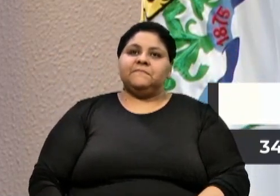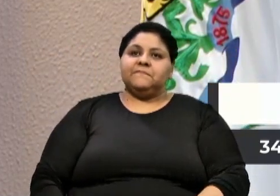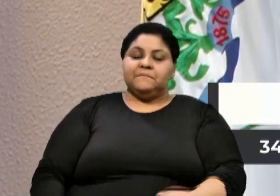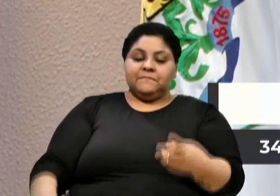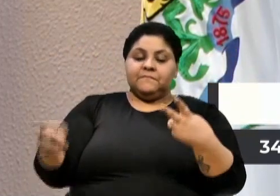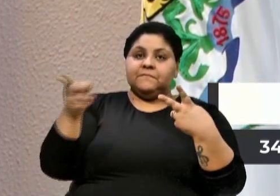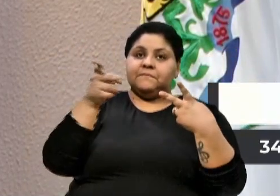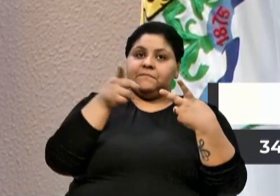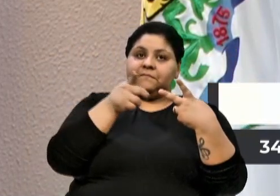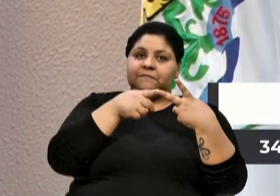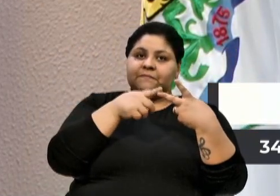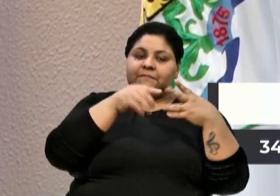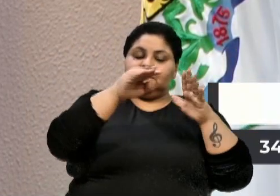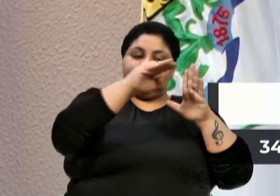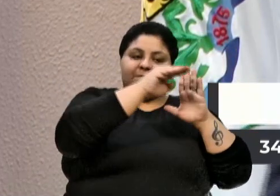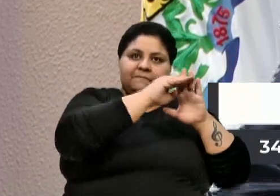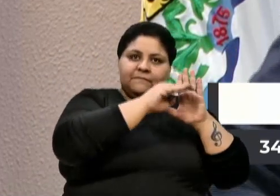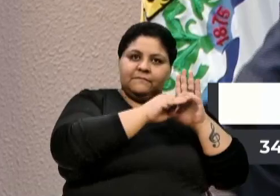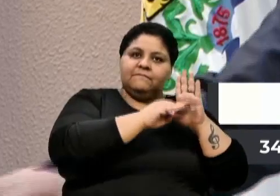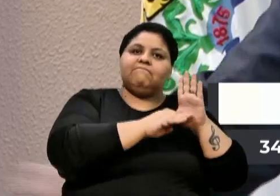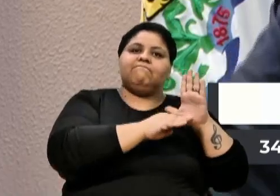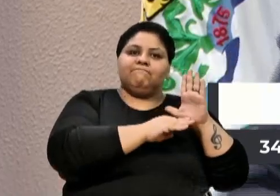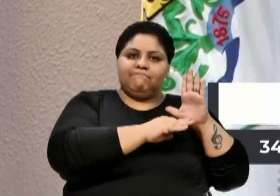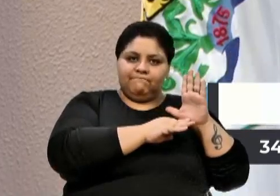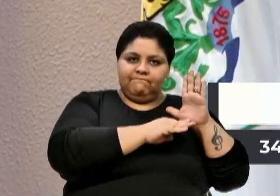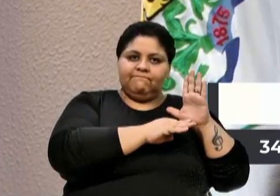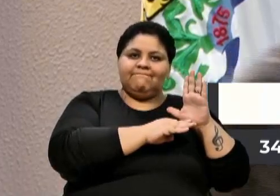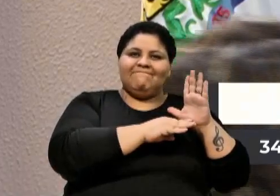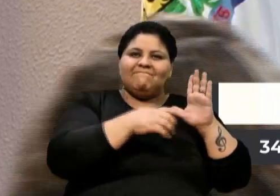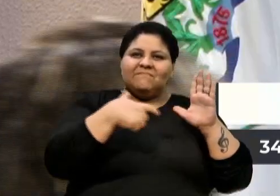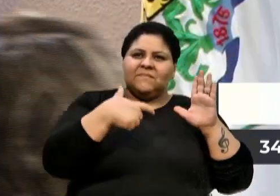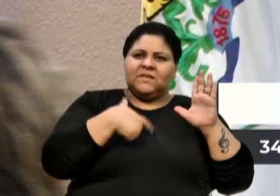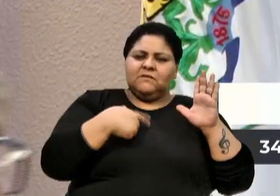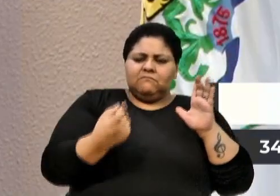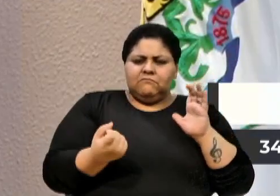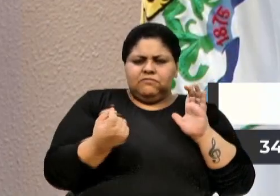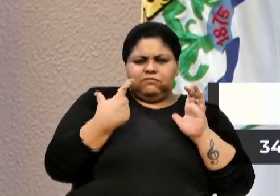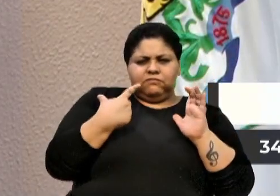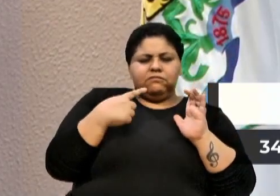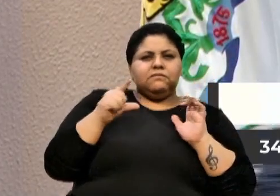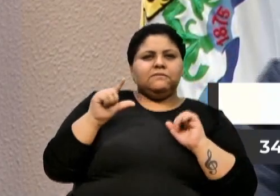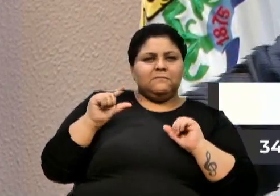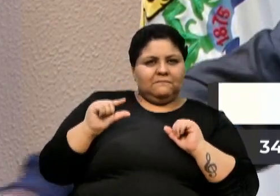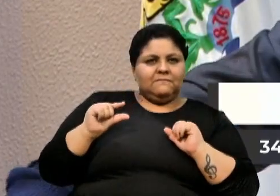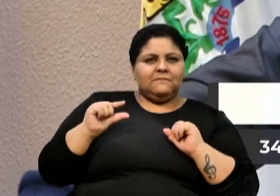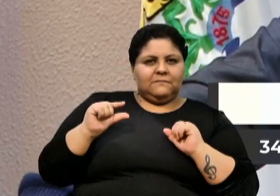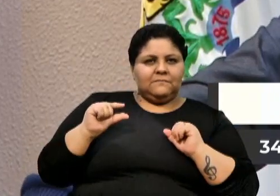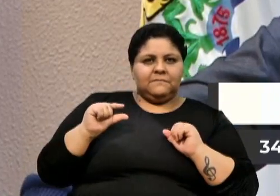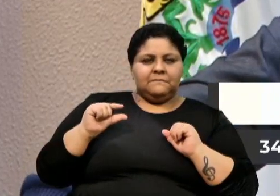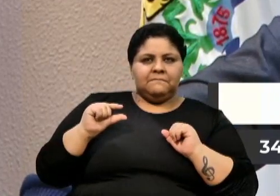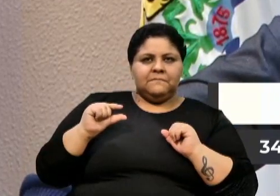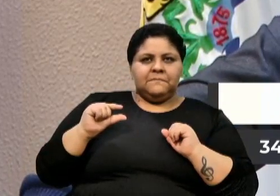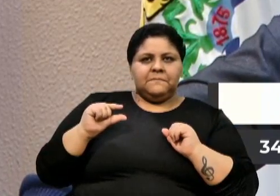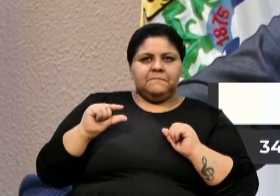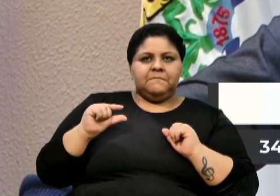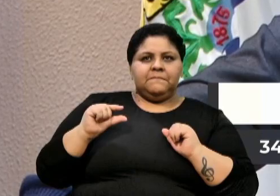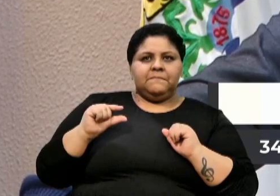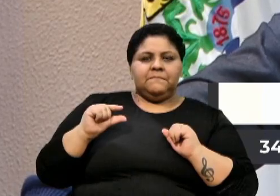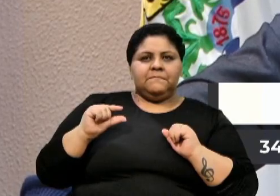pauta é algo que me causa um pouco de estranheza, porque